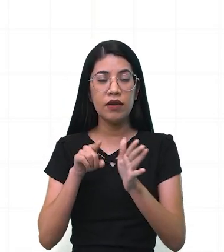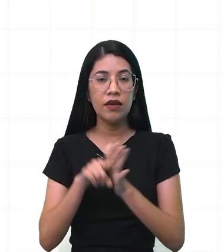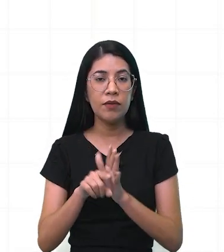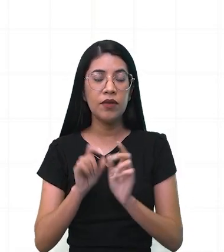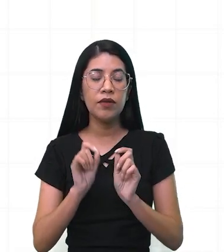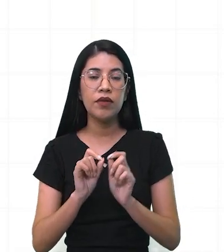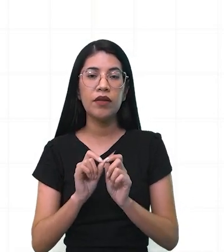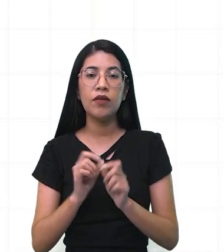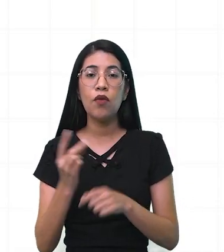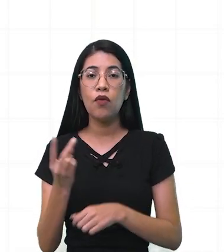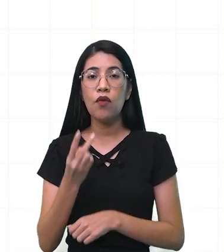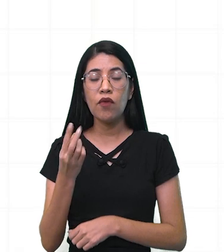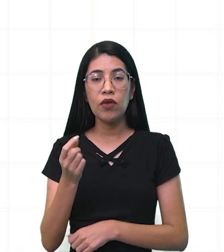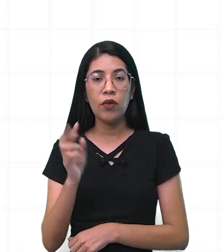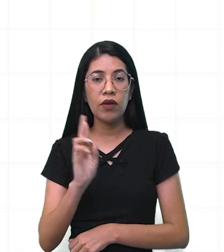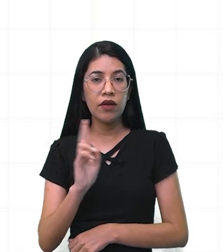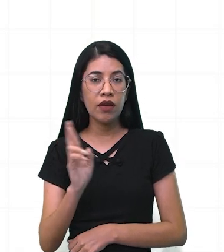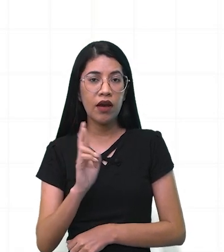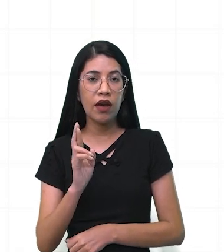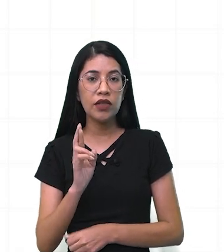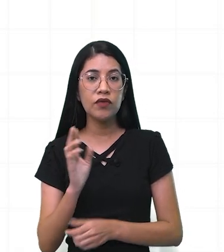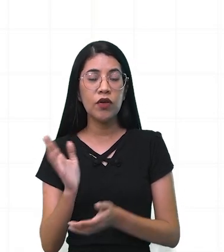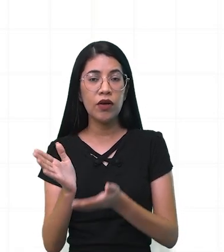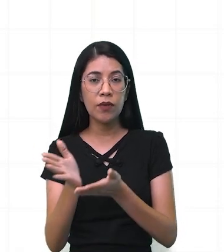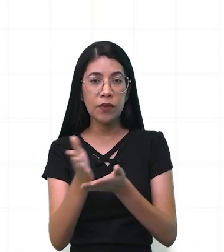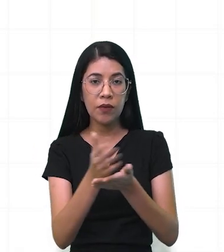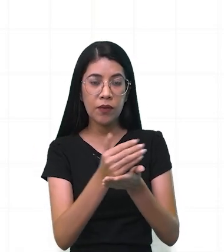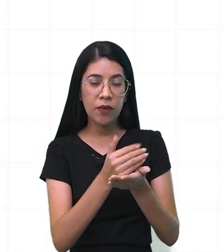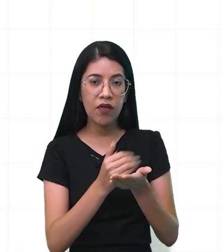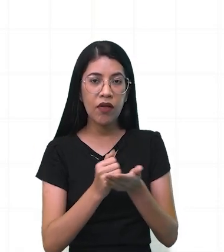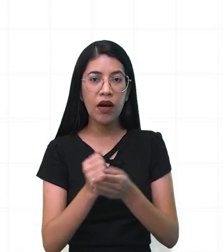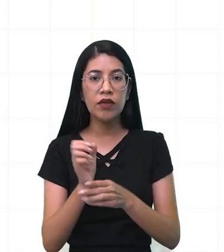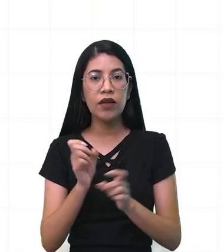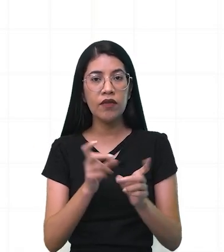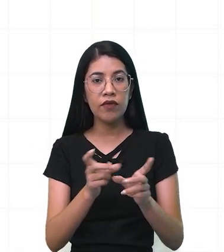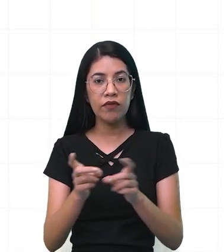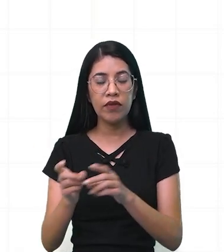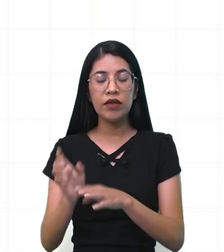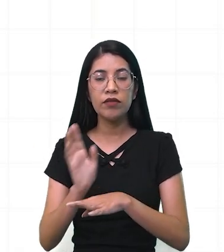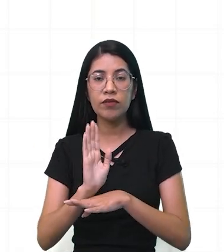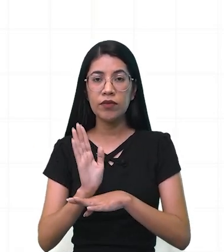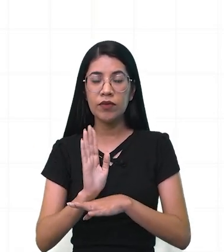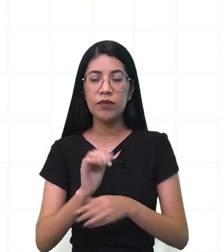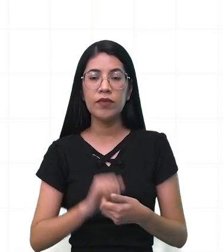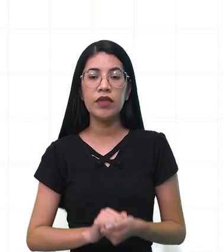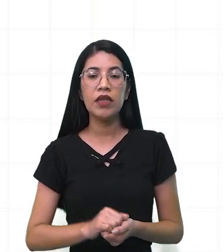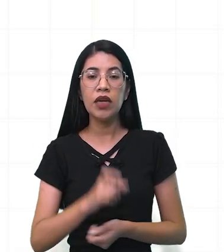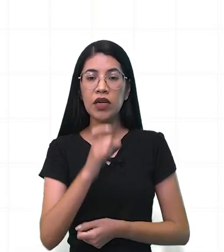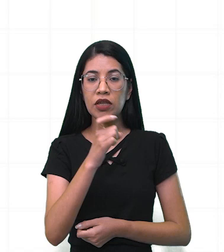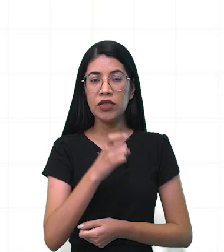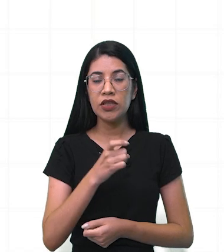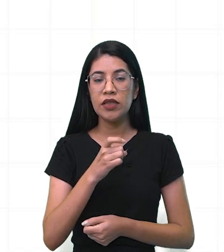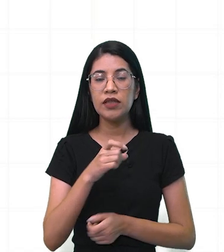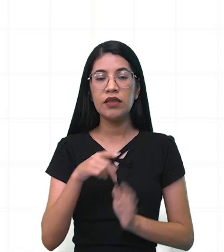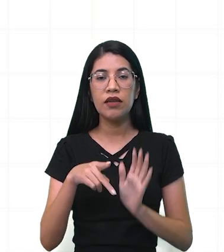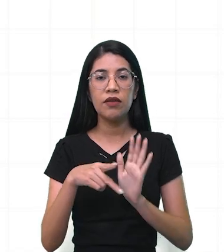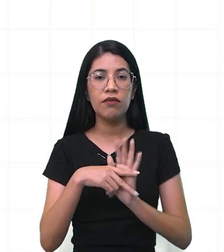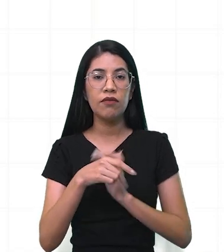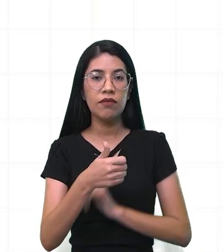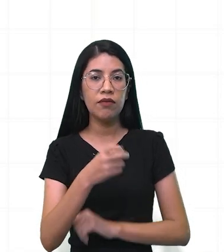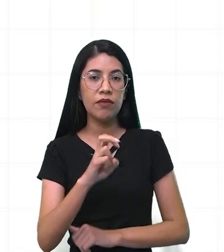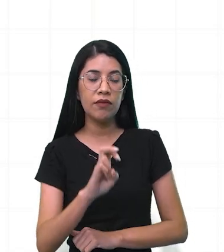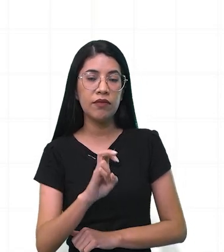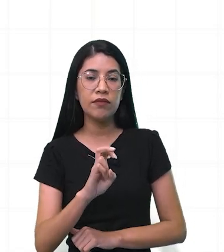foram arrecadados na sessão? Se x é igual a 15 e y é igual a 20. Ou